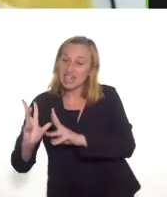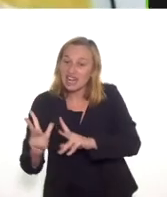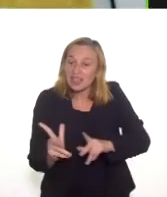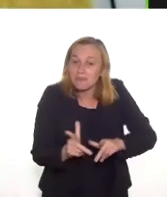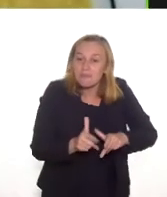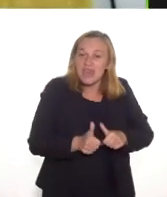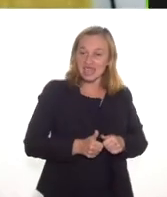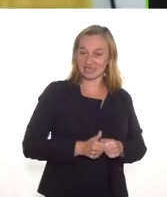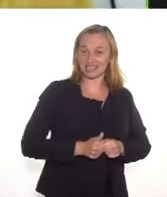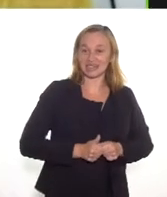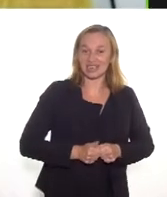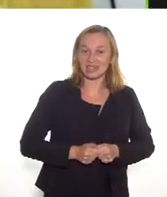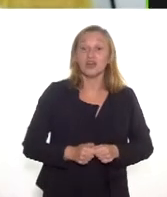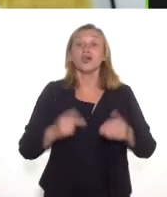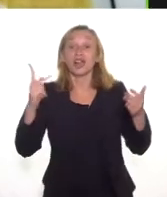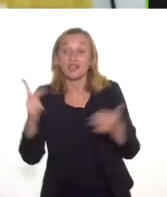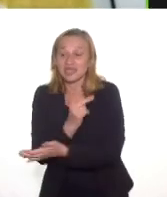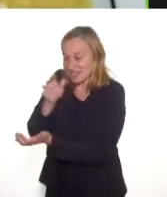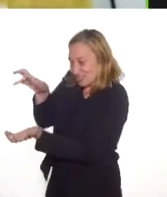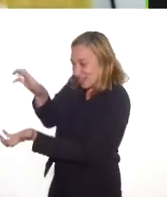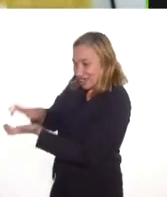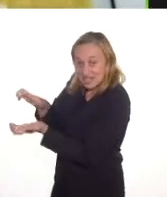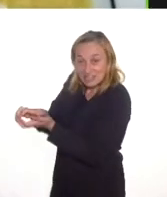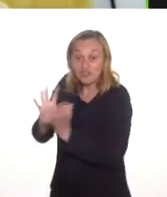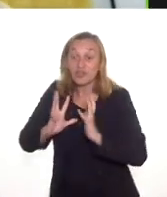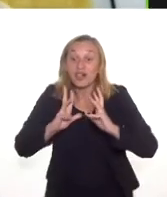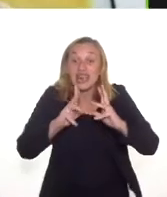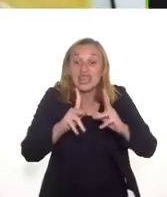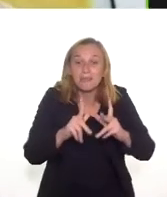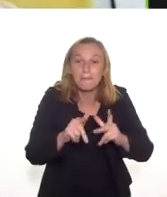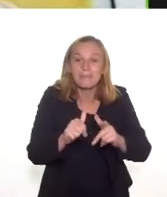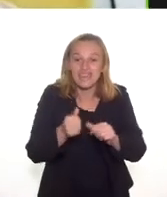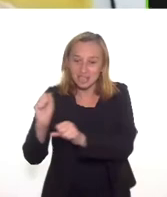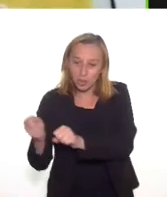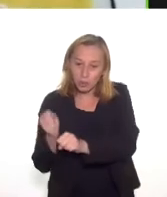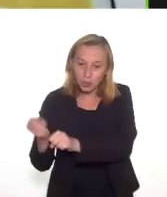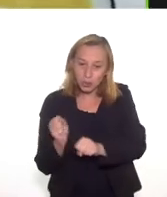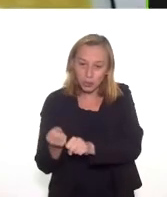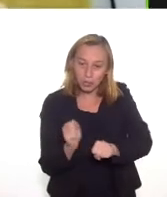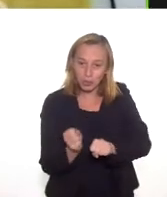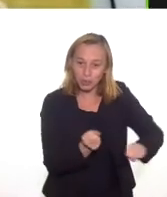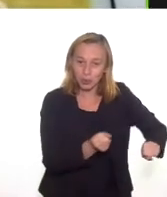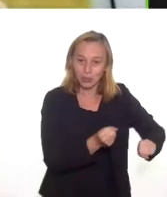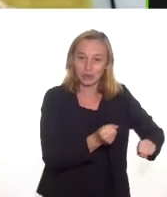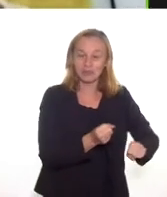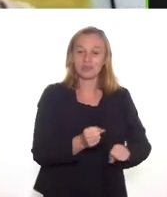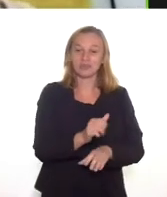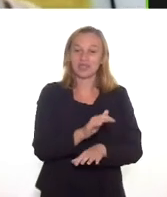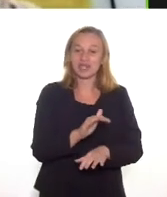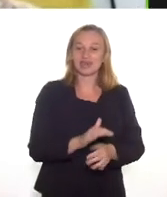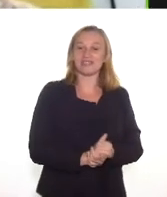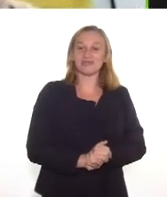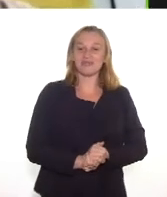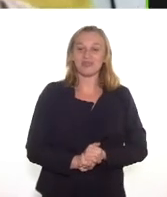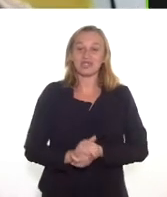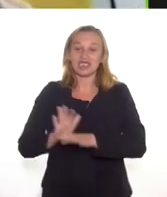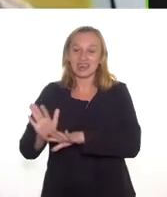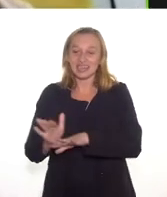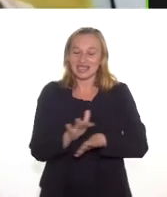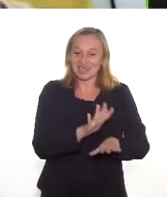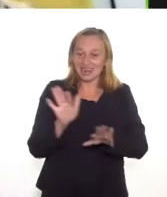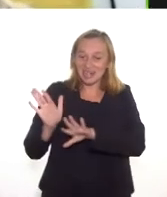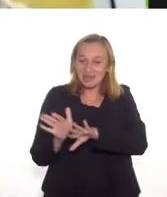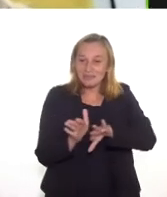que aconteceu no Jacarezinho foi uma faxina que ceifou do nosso convívio, das